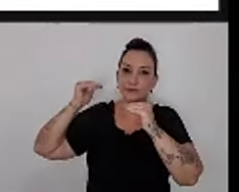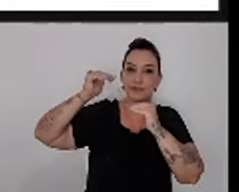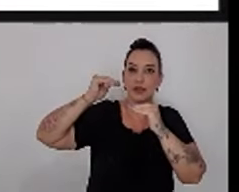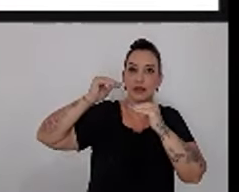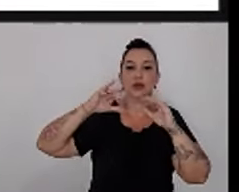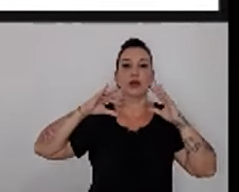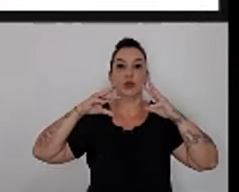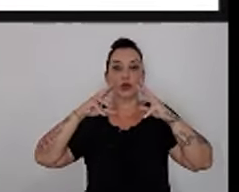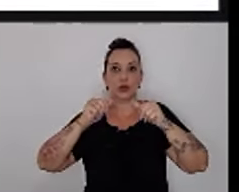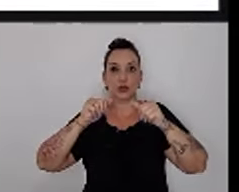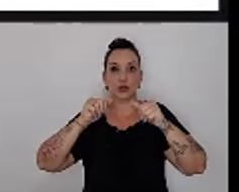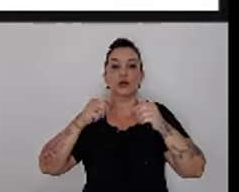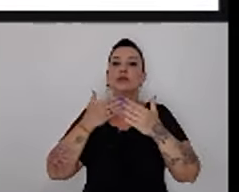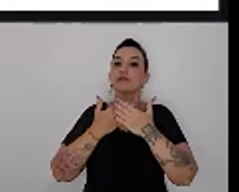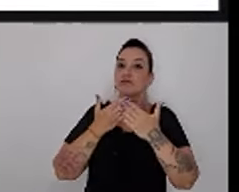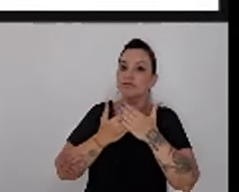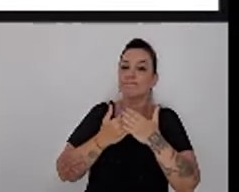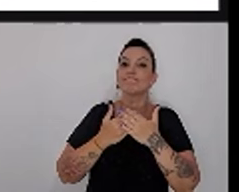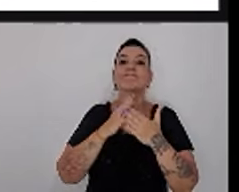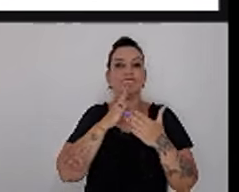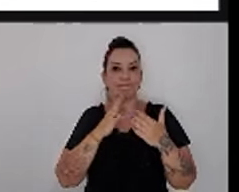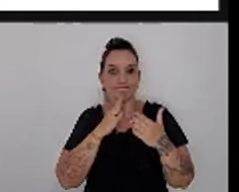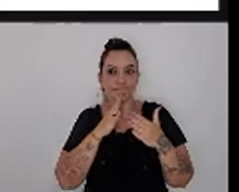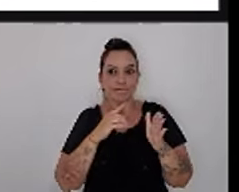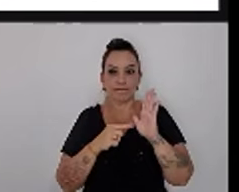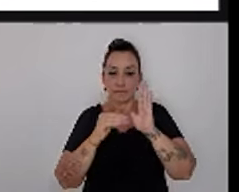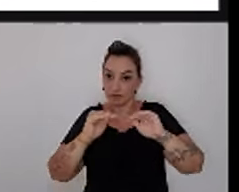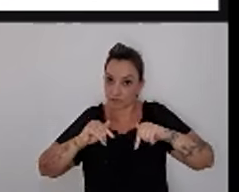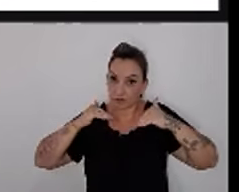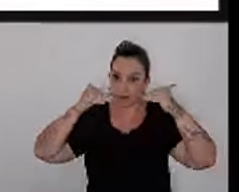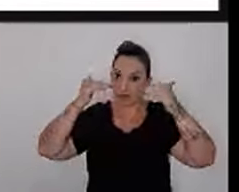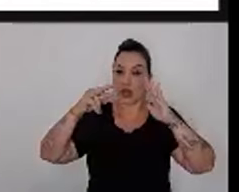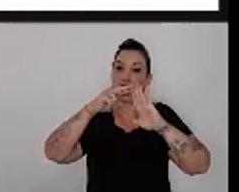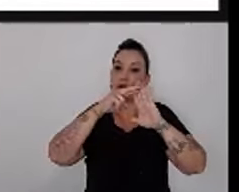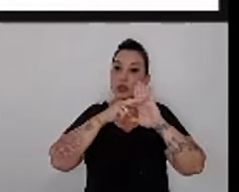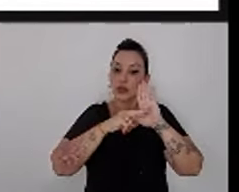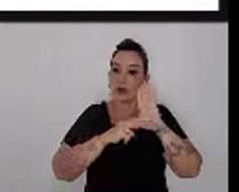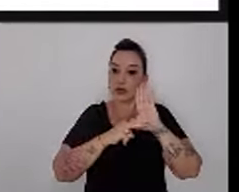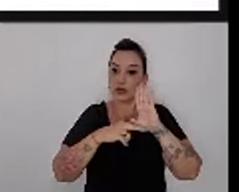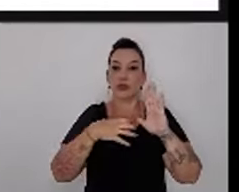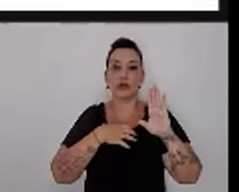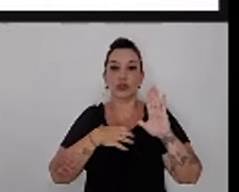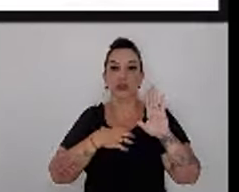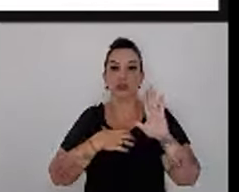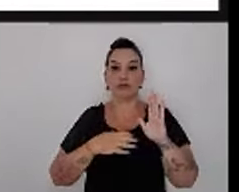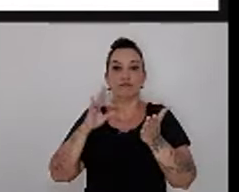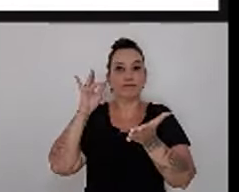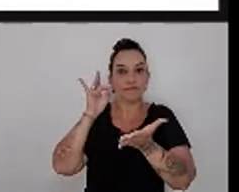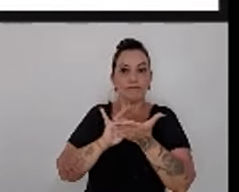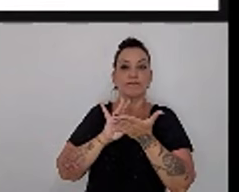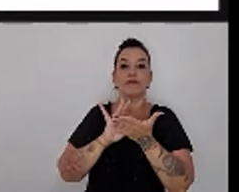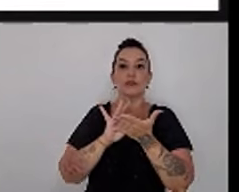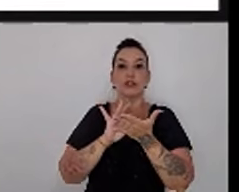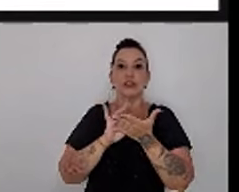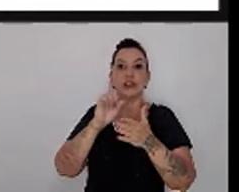transgressão. Contudo, esses estudos reconhecem que, além das transgressões das normas e de formas de legitimação